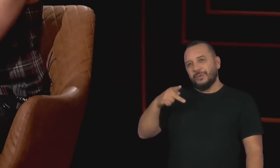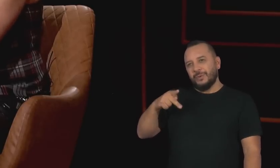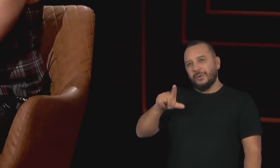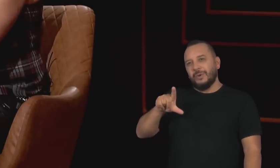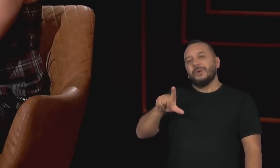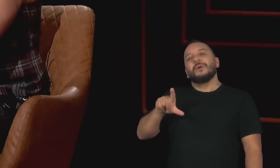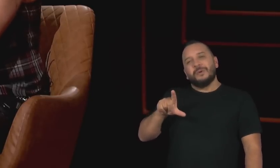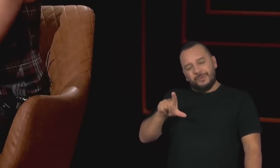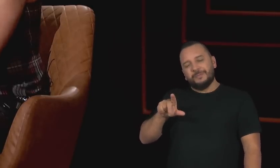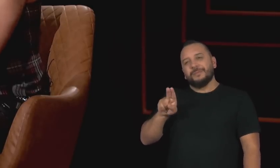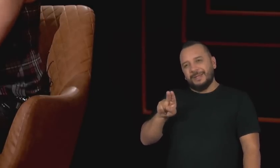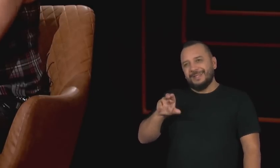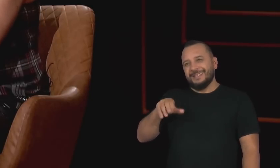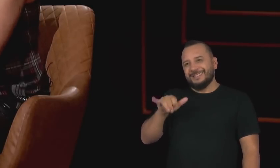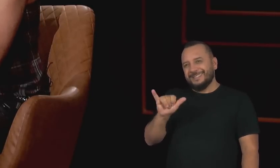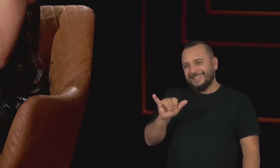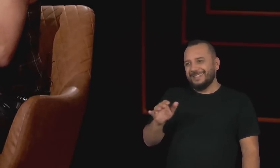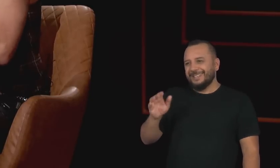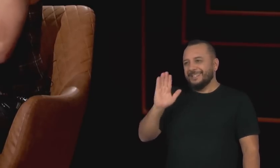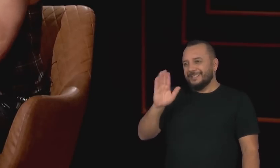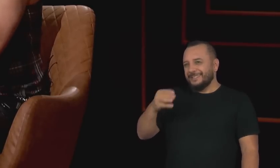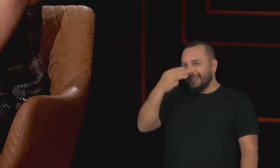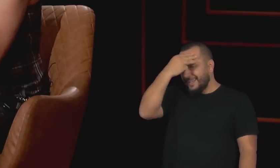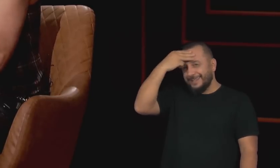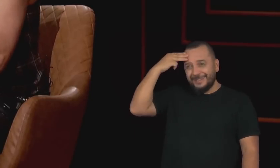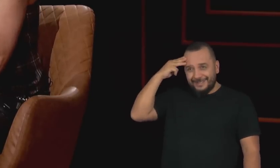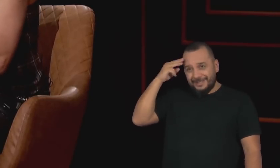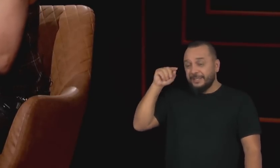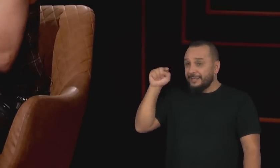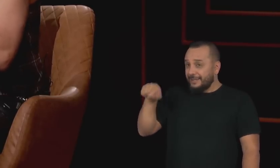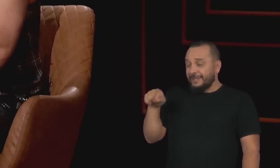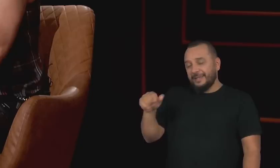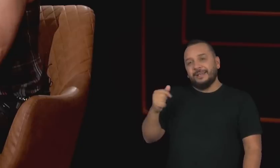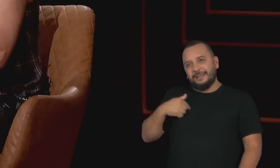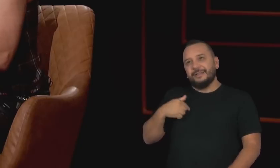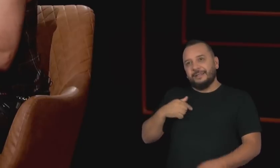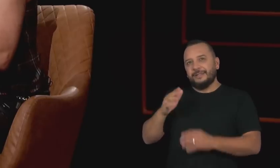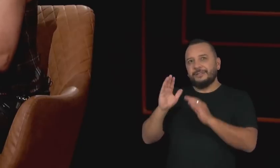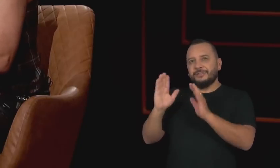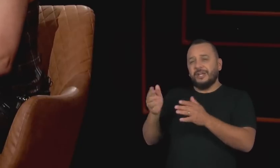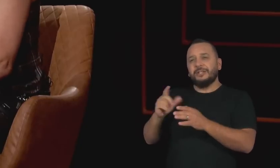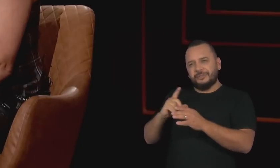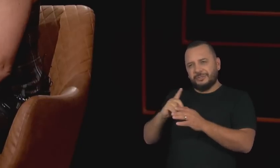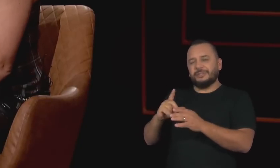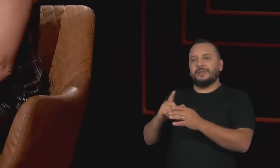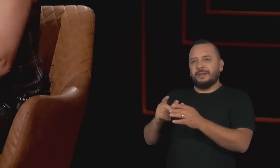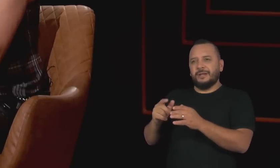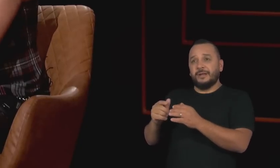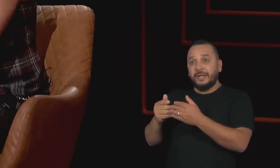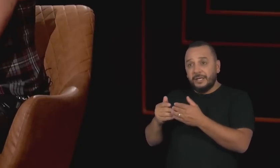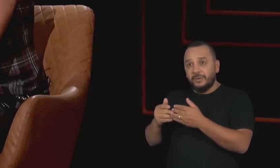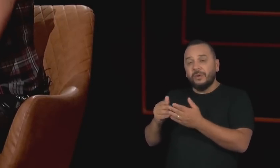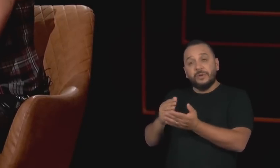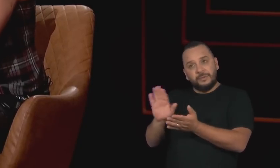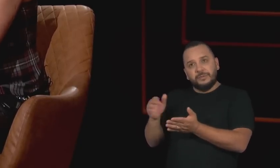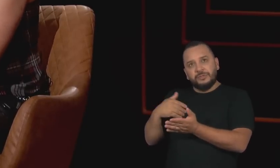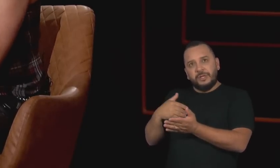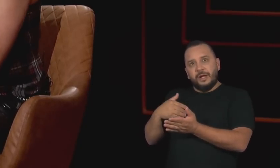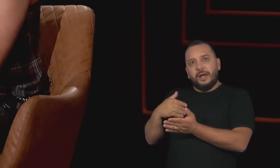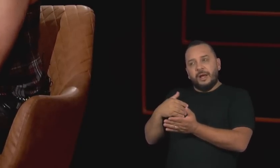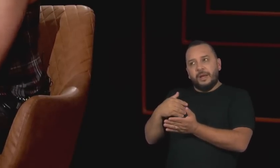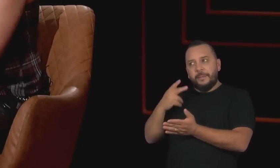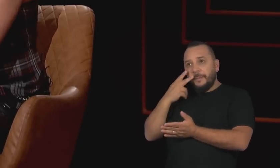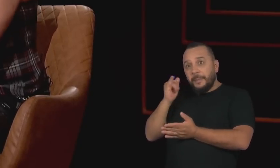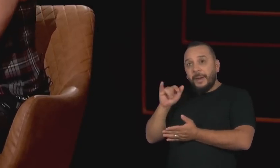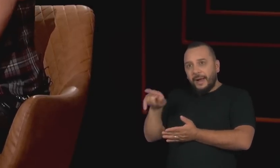não sei muito da parte do negócio dele, eu sei que tinha a corretora Suplicy, coisa de café e tal. Isso é do lado do meu pai, Filomena